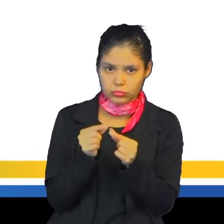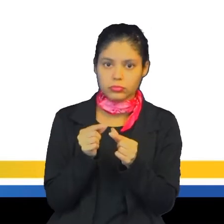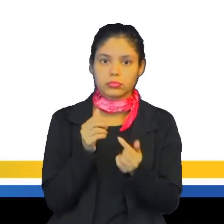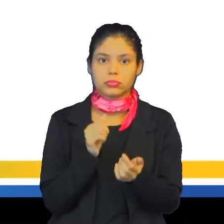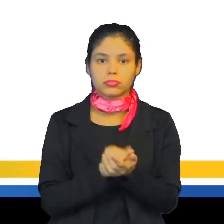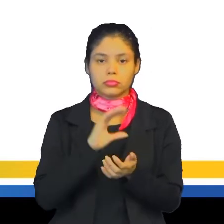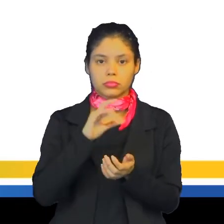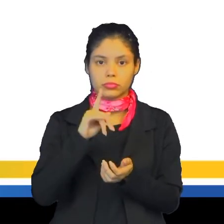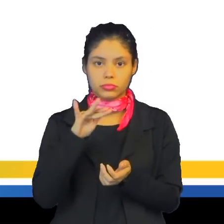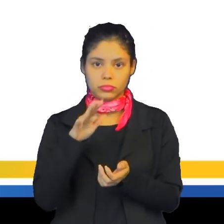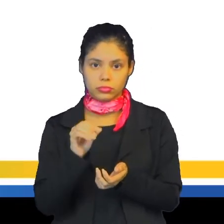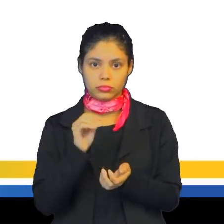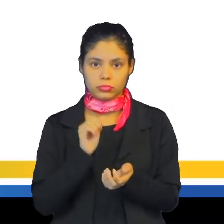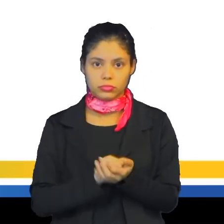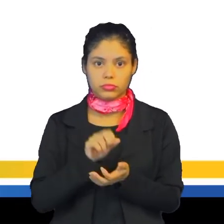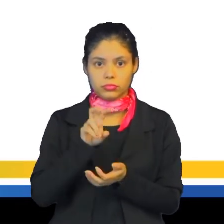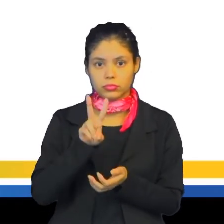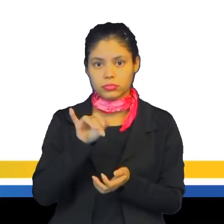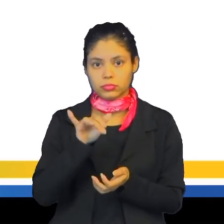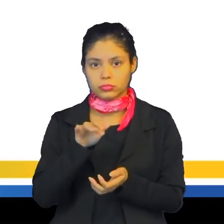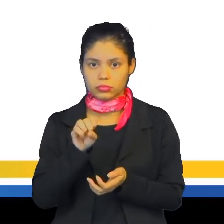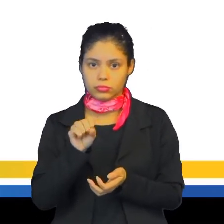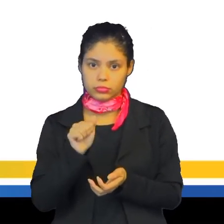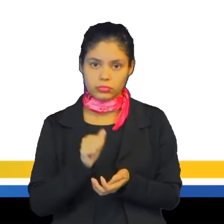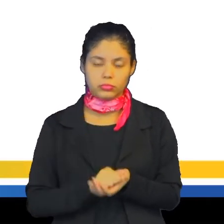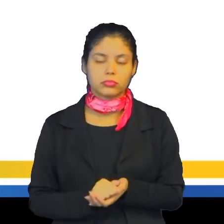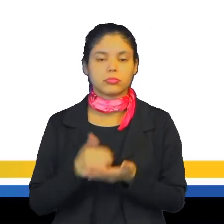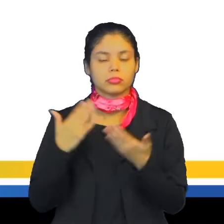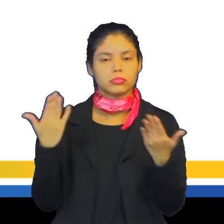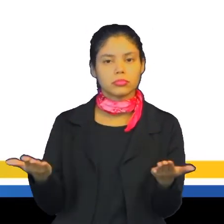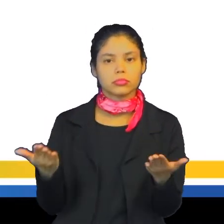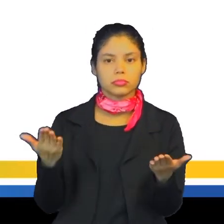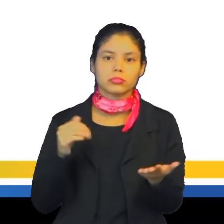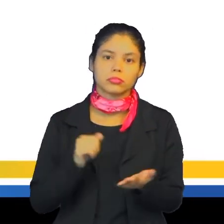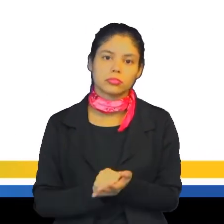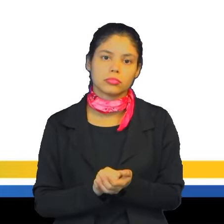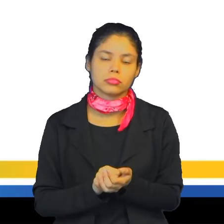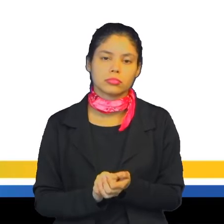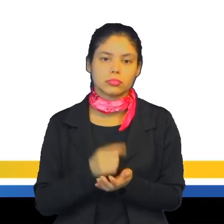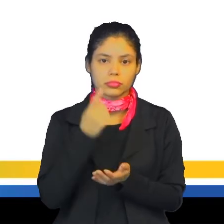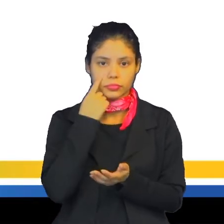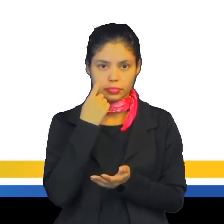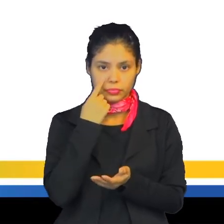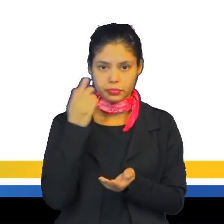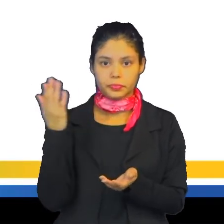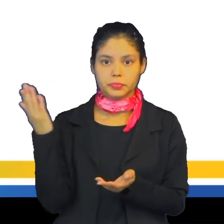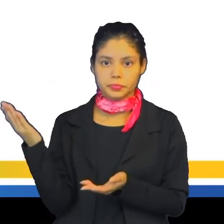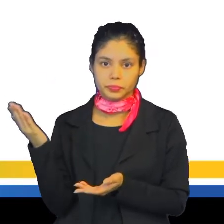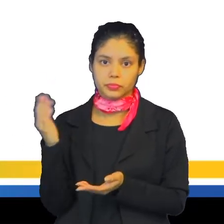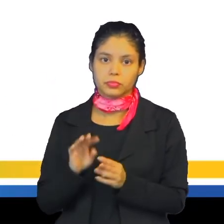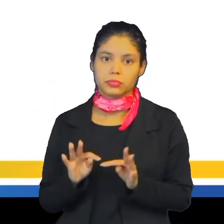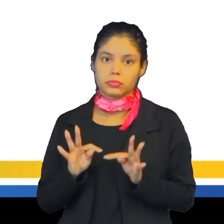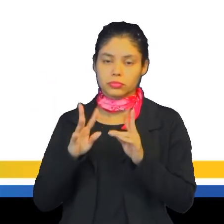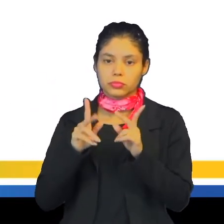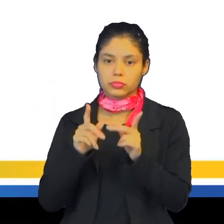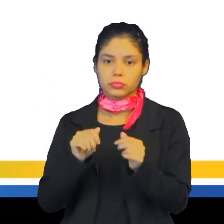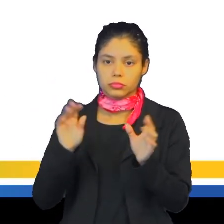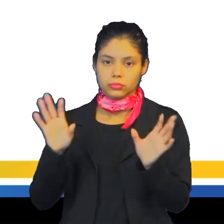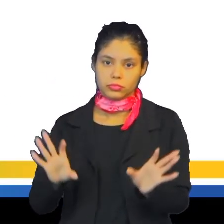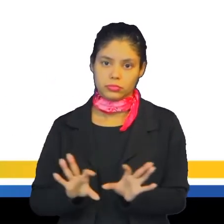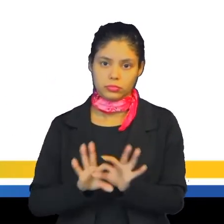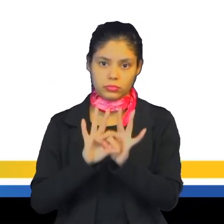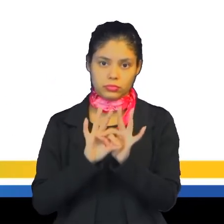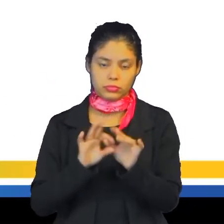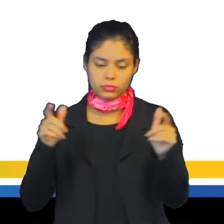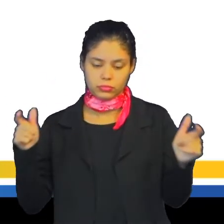capilares, as vênulas e as veias, né? Então, esses vasos sanguíneos aí, todos eles são de